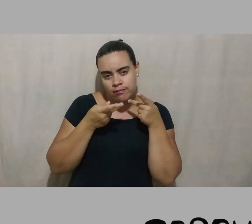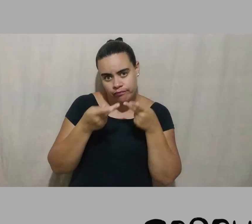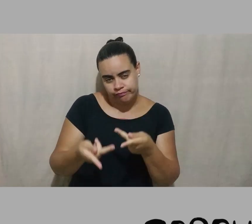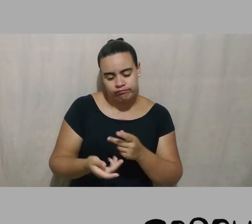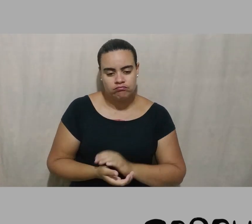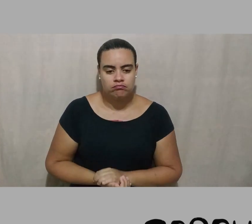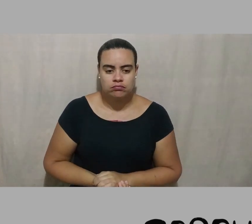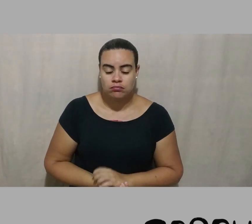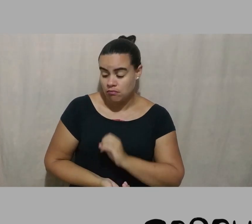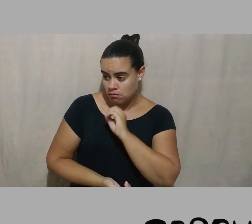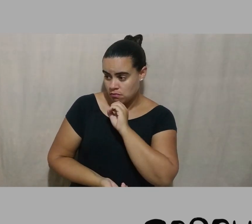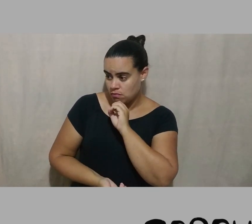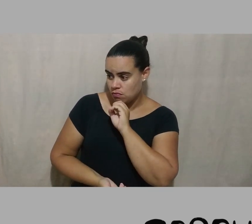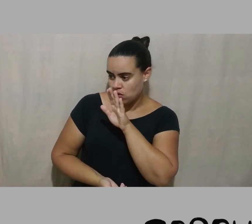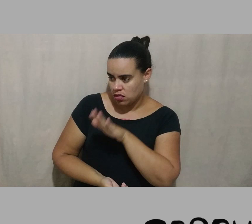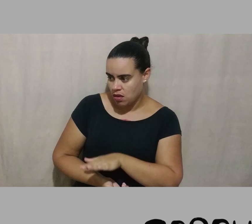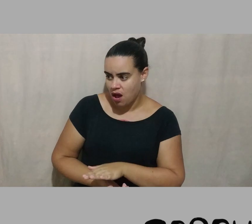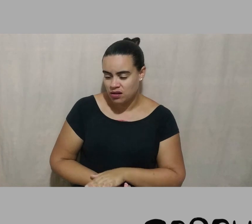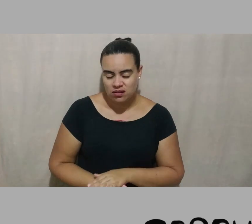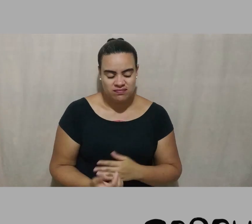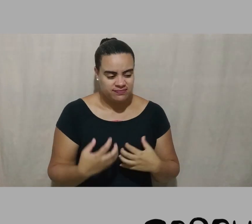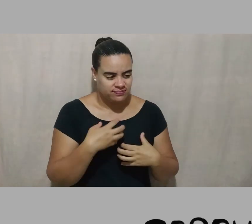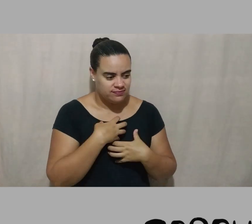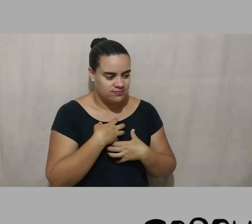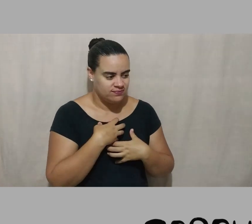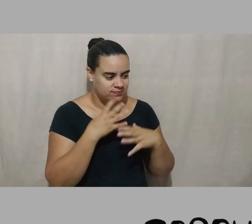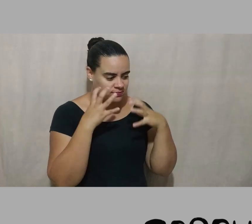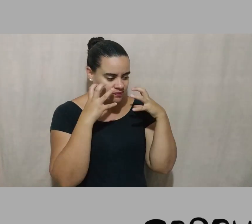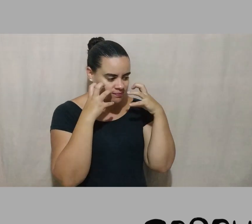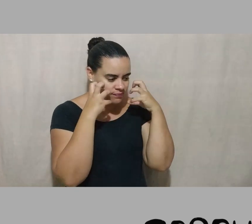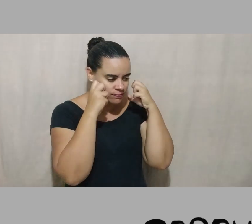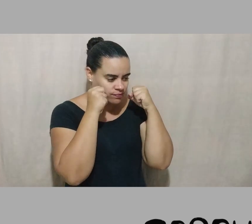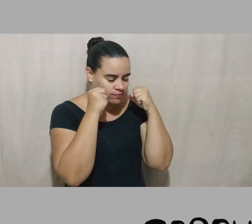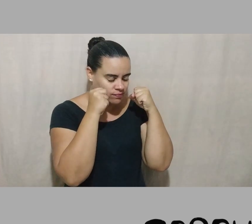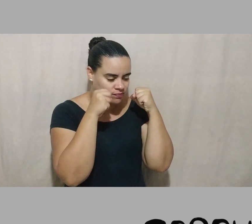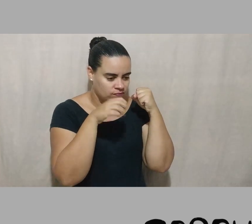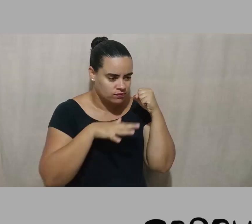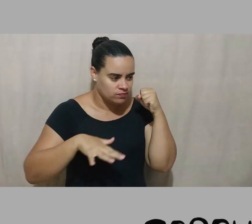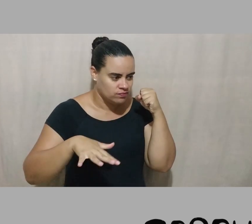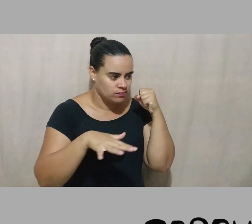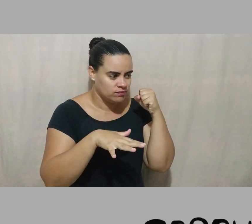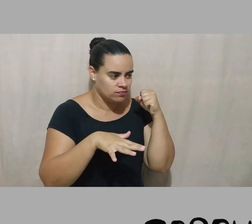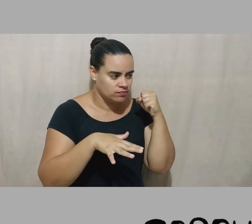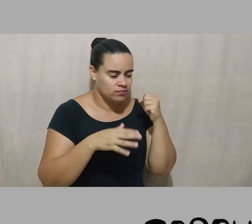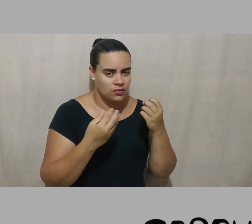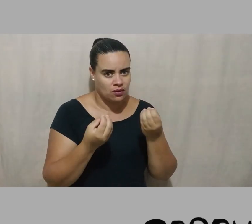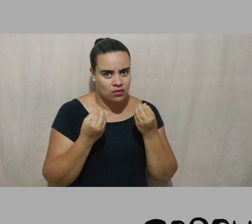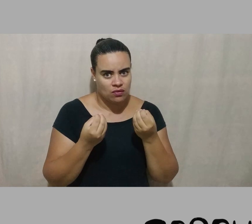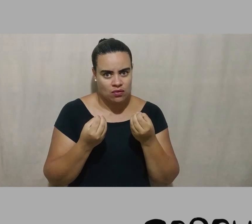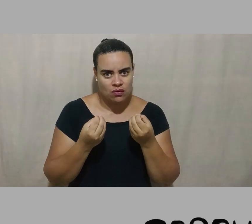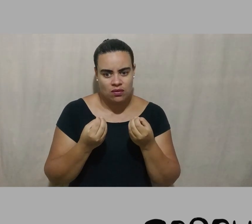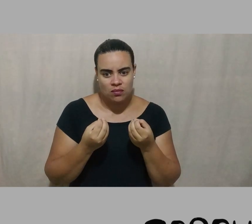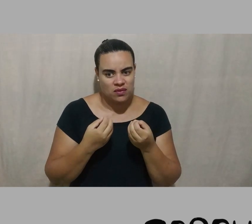tarde. Uma formalidade constrangedora adensou o ambiente. Afinal, ninguém